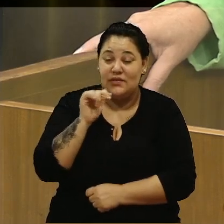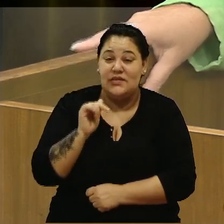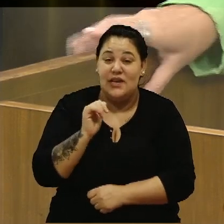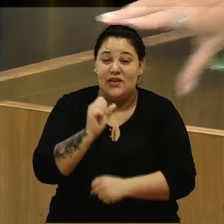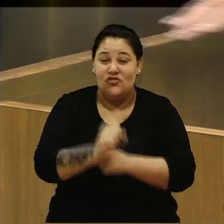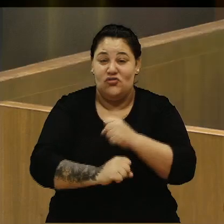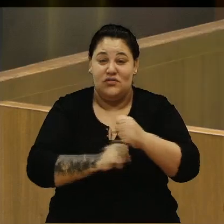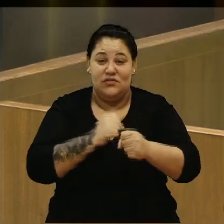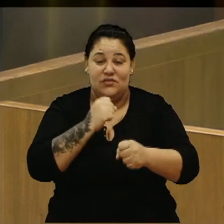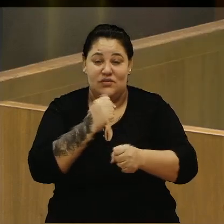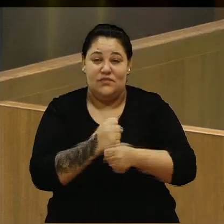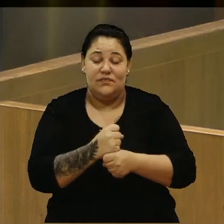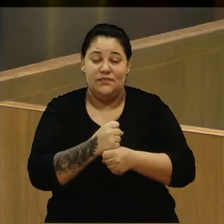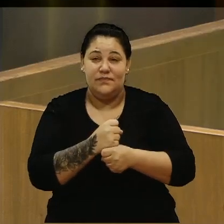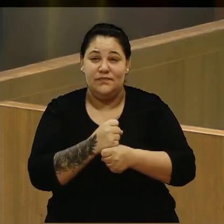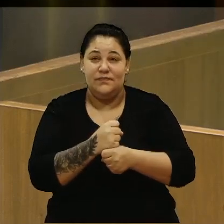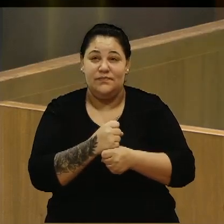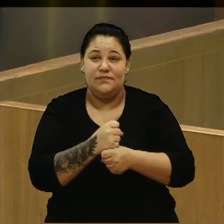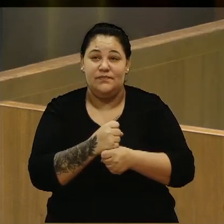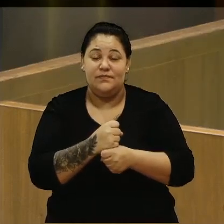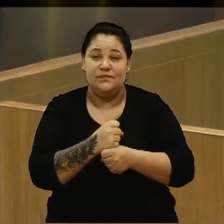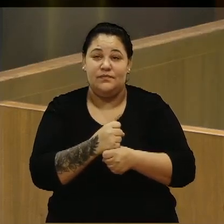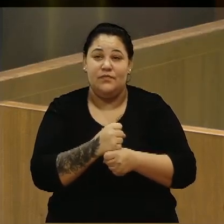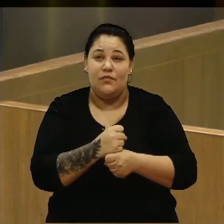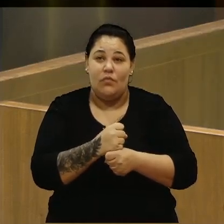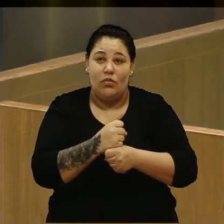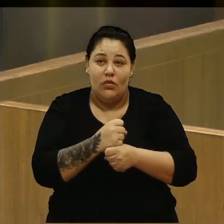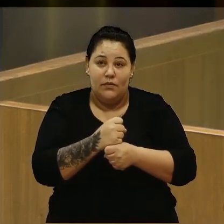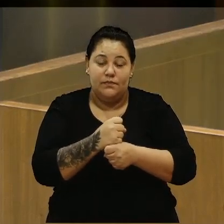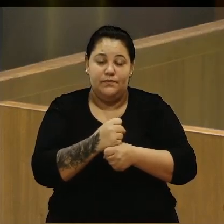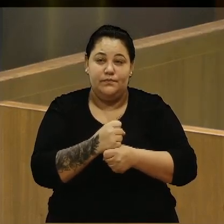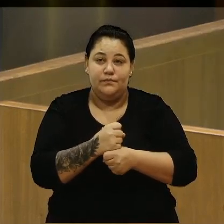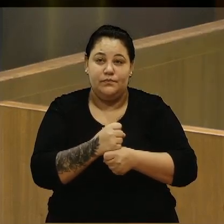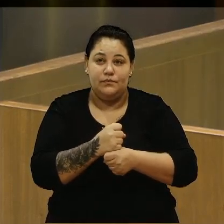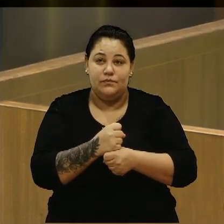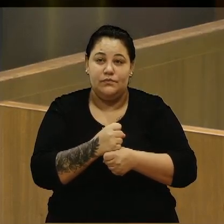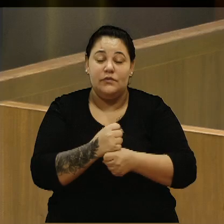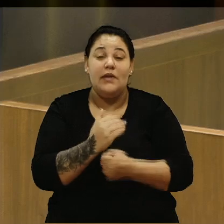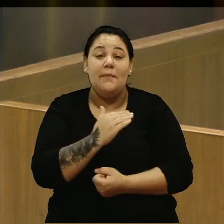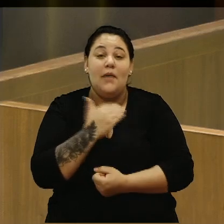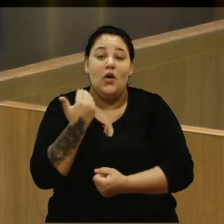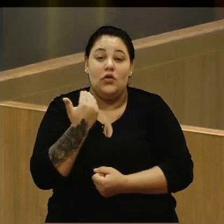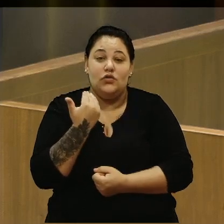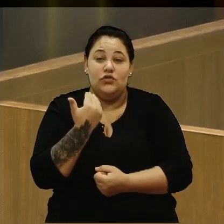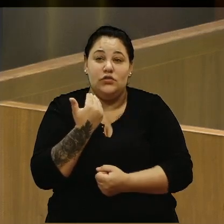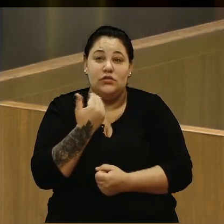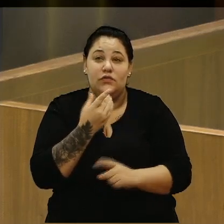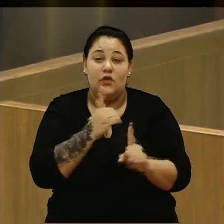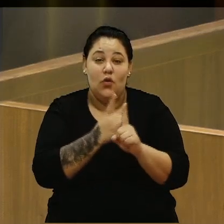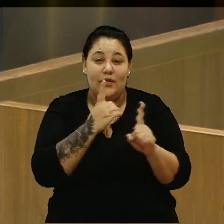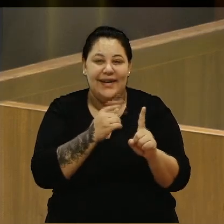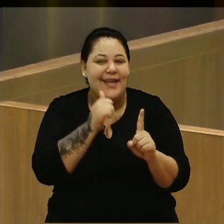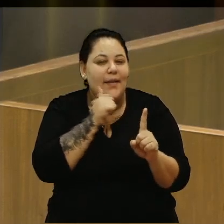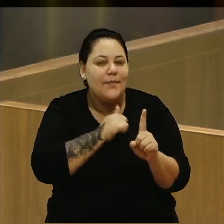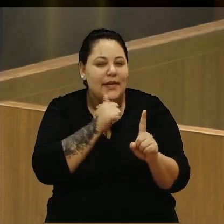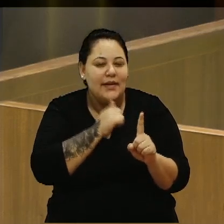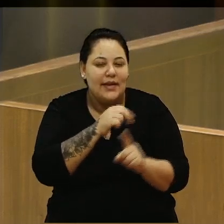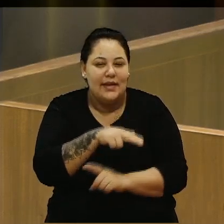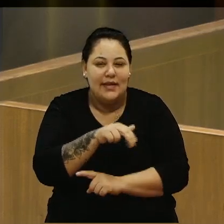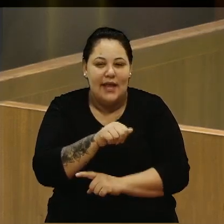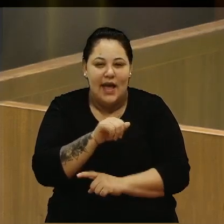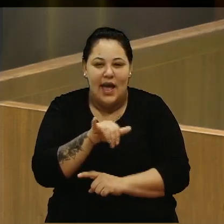anos do assassinato, que foi encontrada a menina, né,